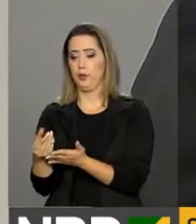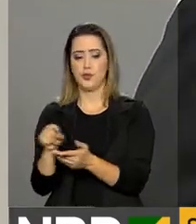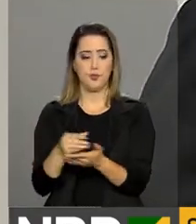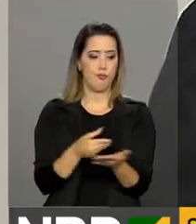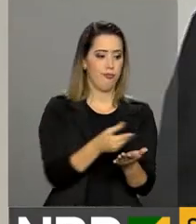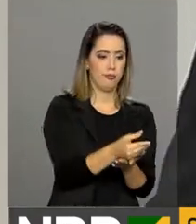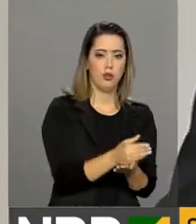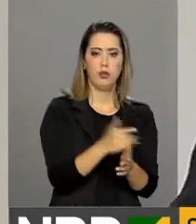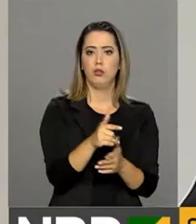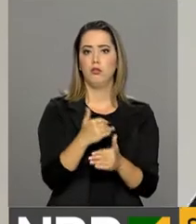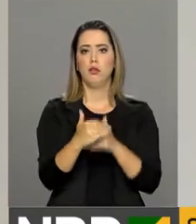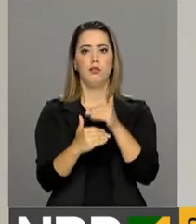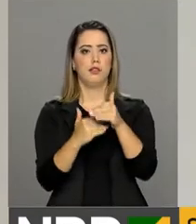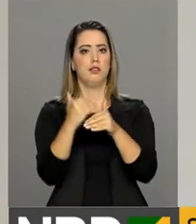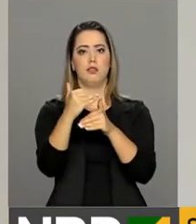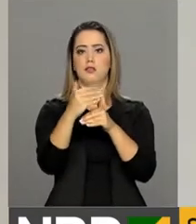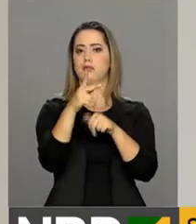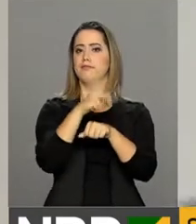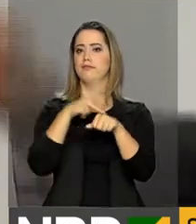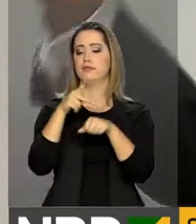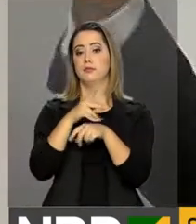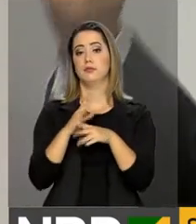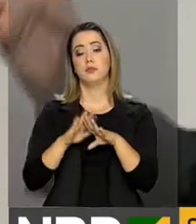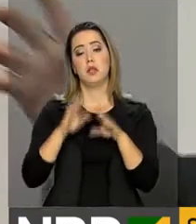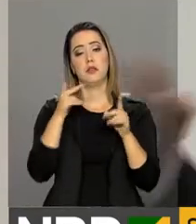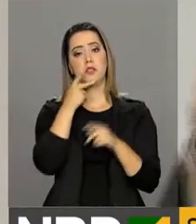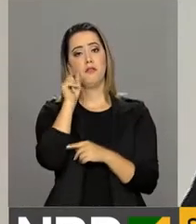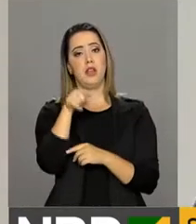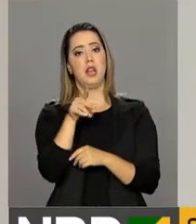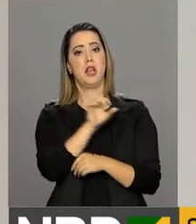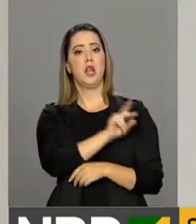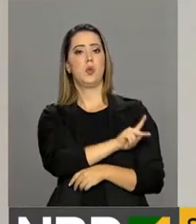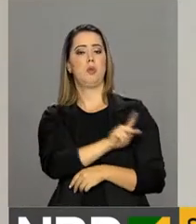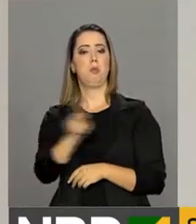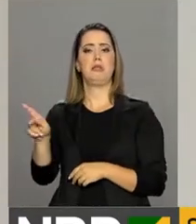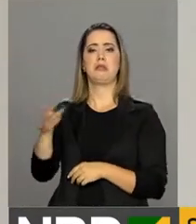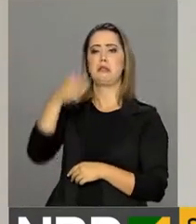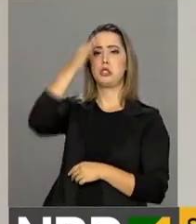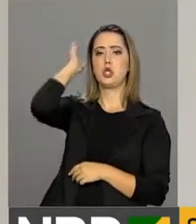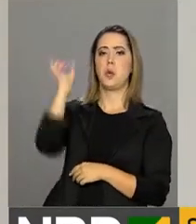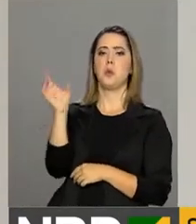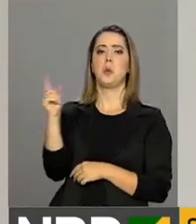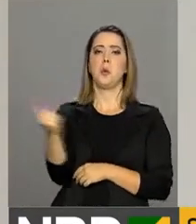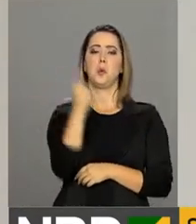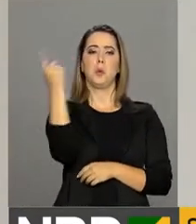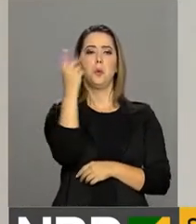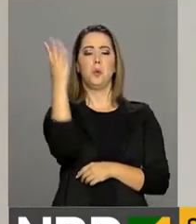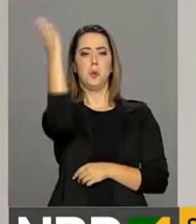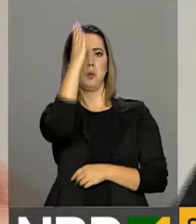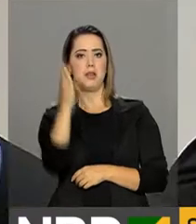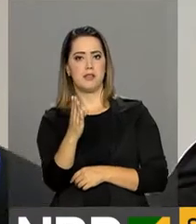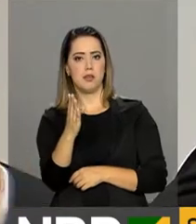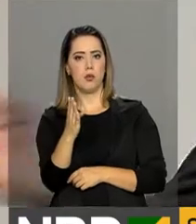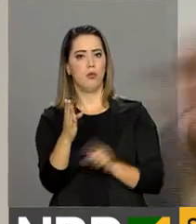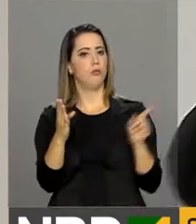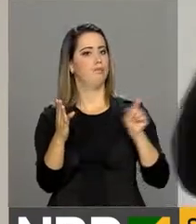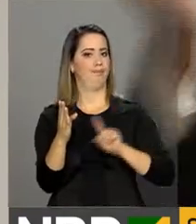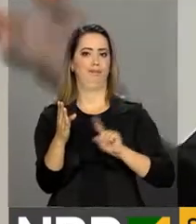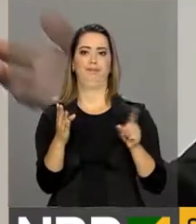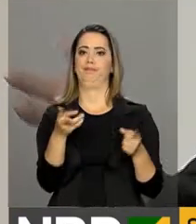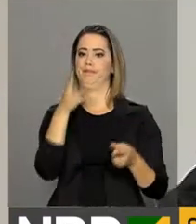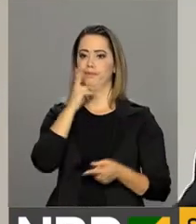de crescimento do país agora diz puxa mas o tema só o brasil está fazendo isso só o brasil fez